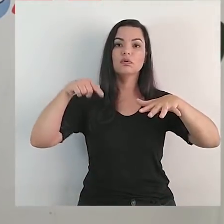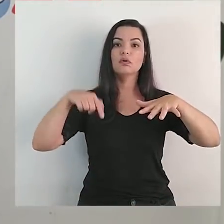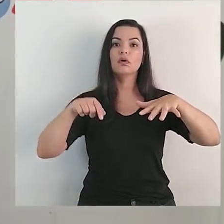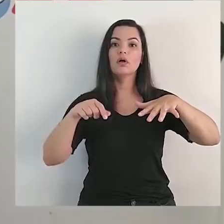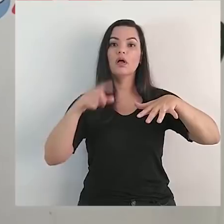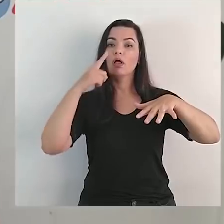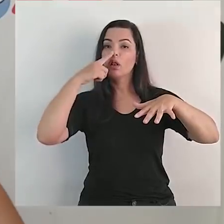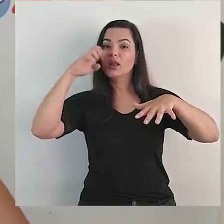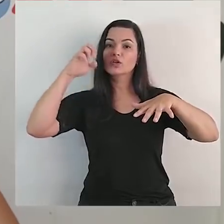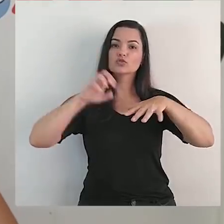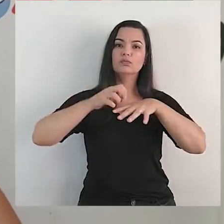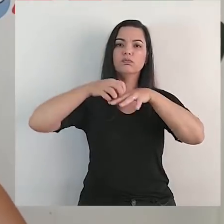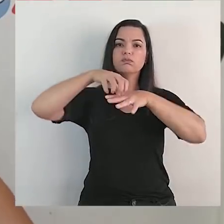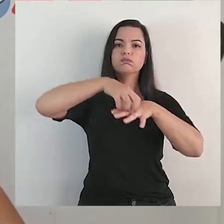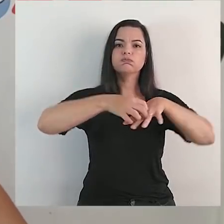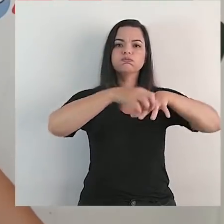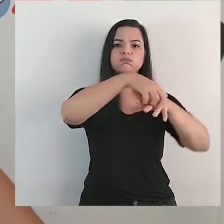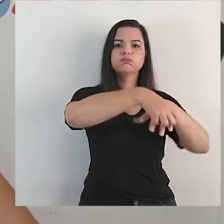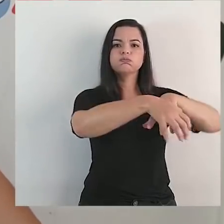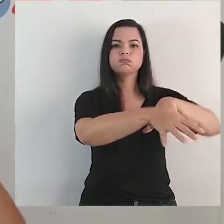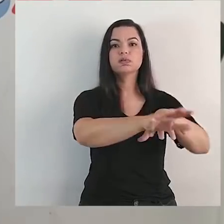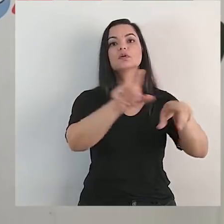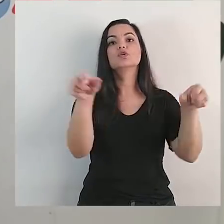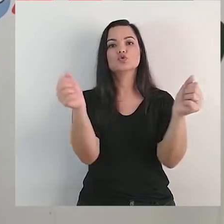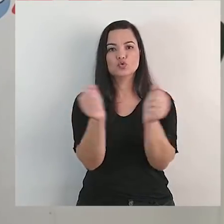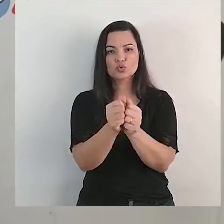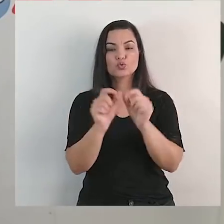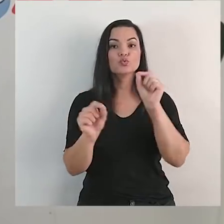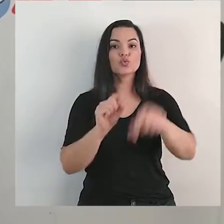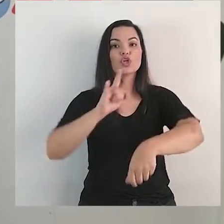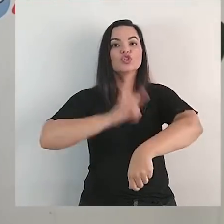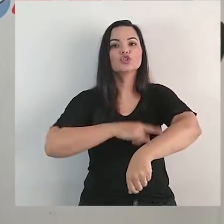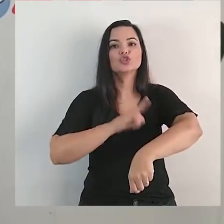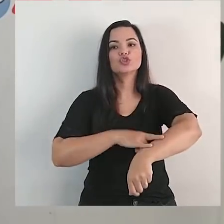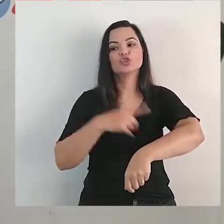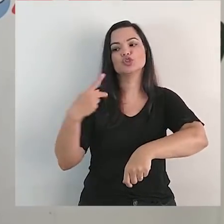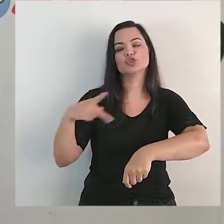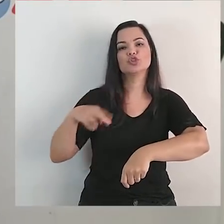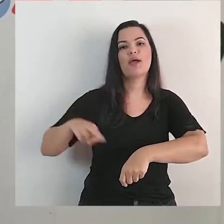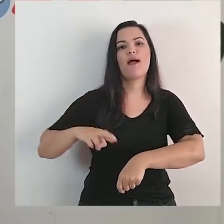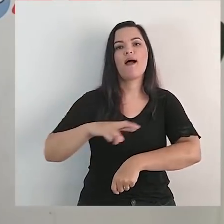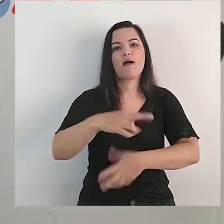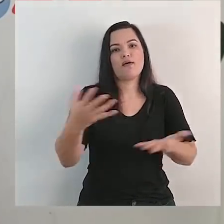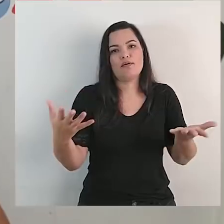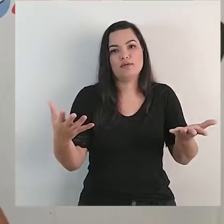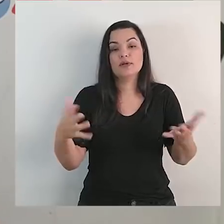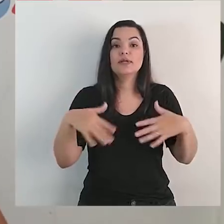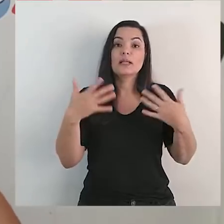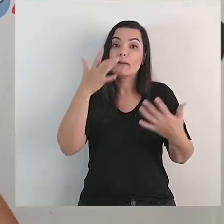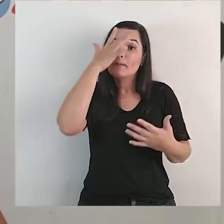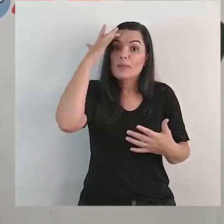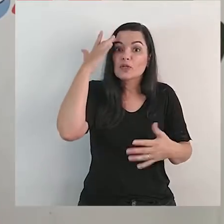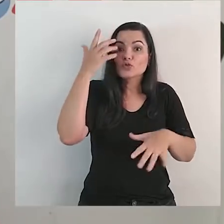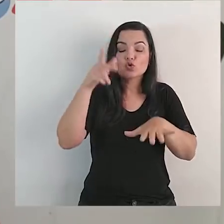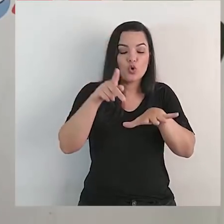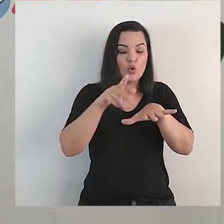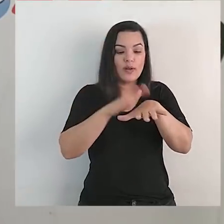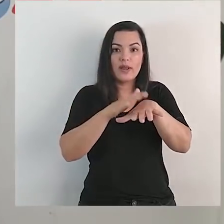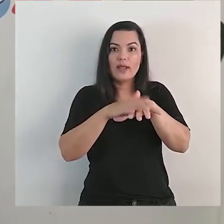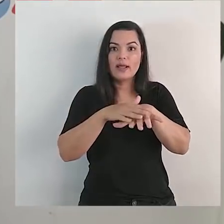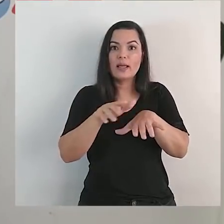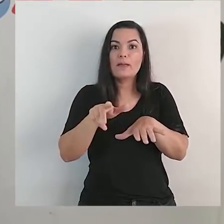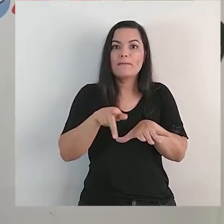lugares. Junto com ele vai a urina dos ratos. E aí, as pessoas que andam